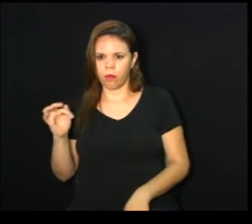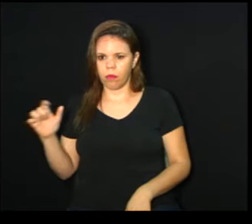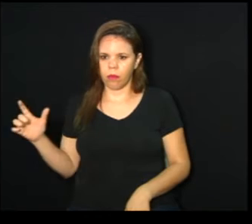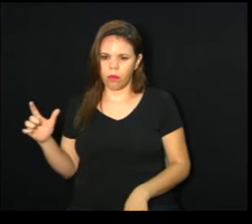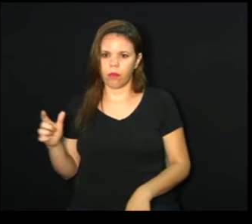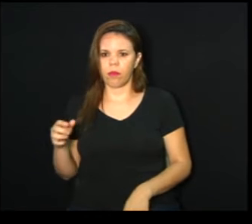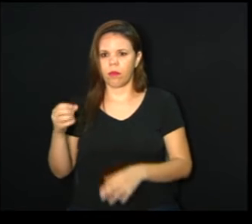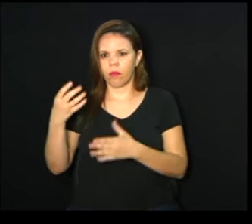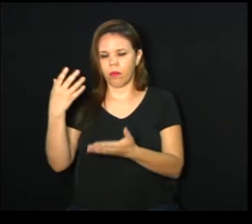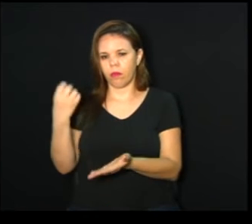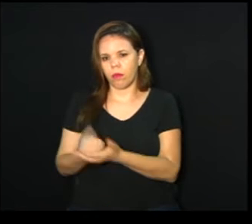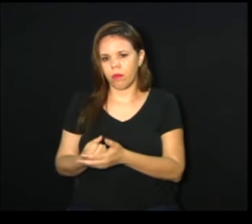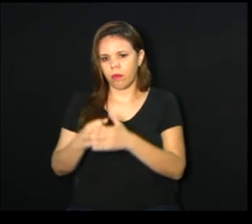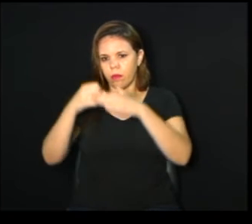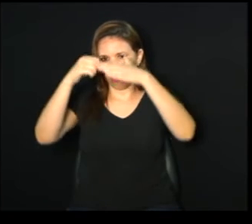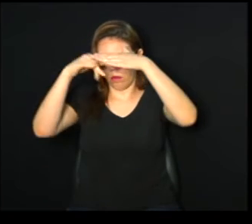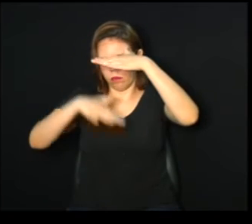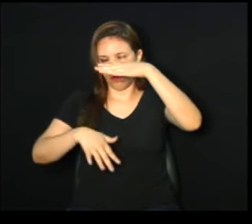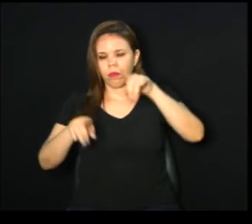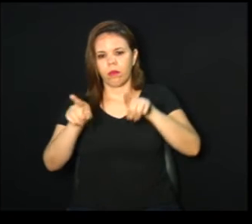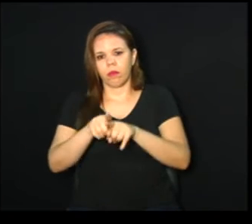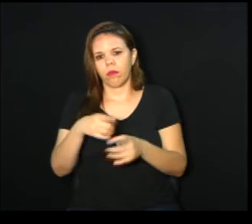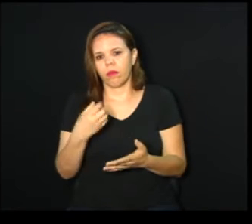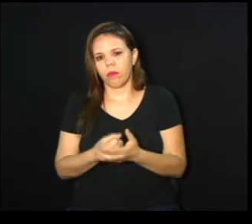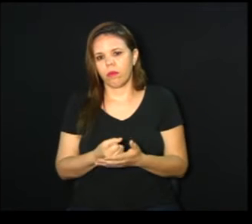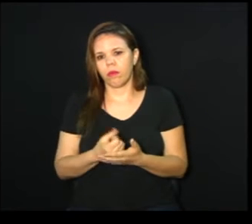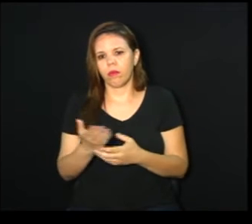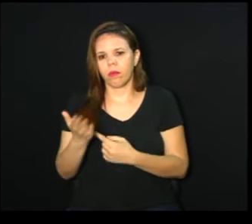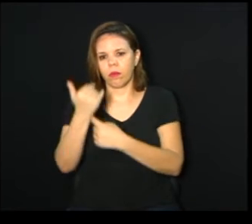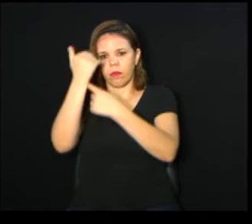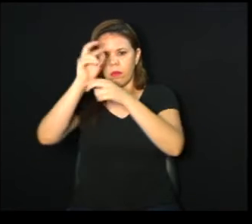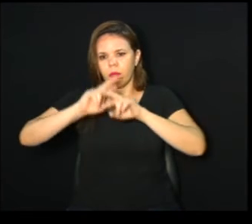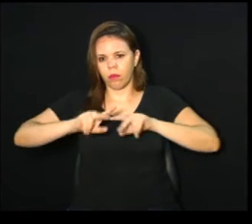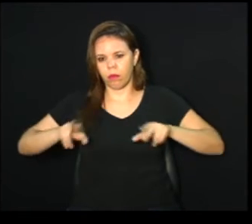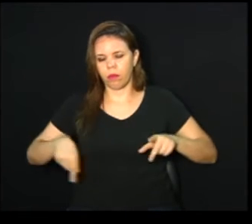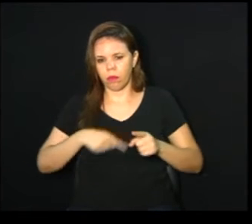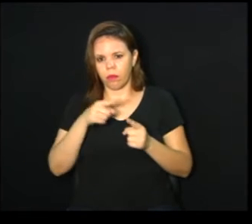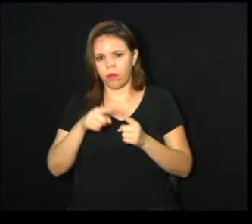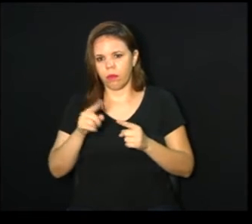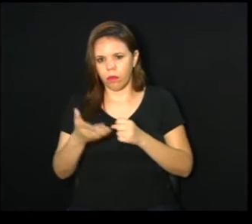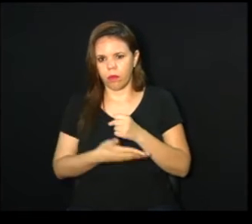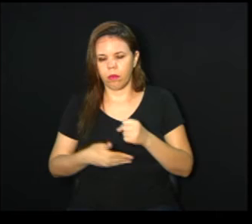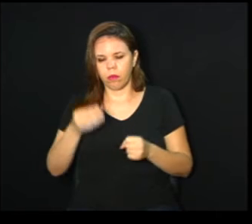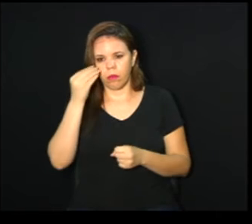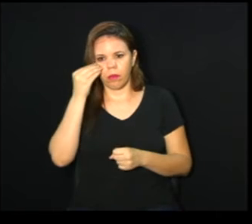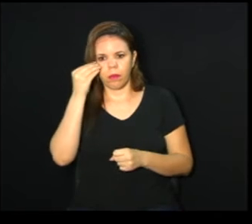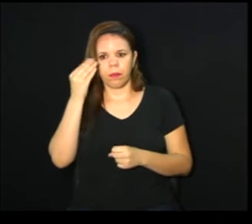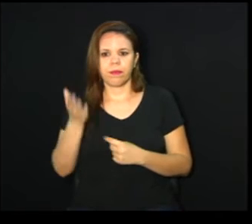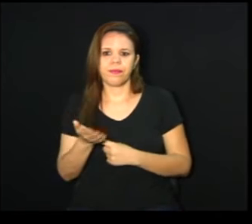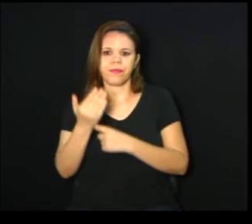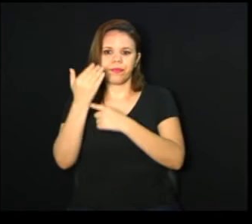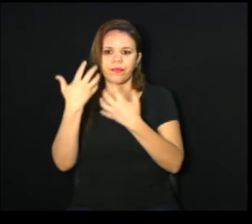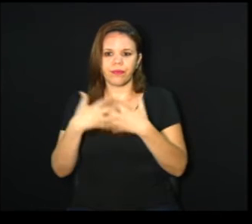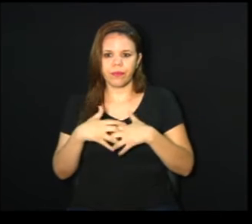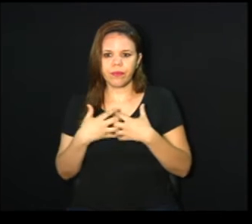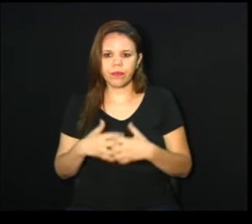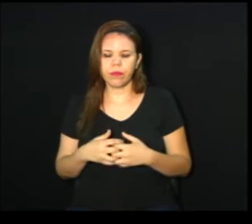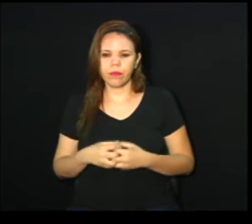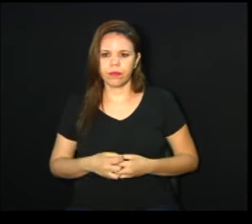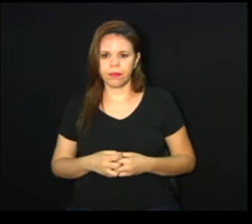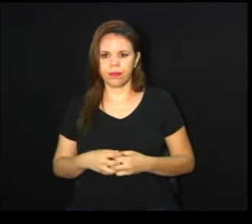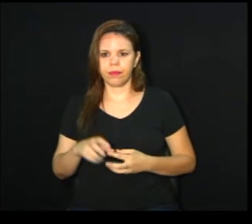fotovoltaica, armazenamento de energia e demais tecnologias. Então, o objetivo basicamente é testar essas tecnologias funcionando